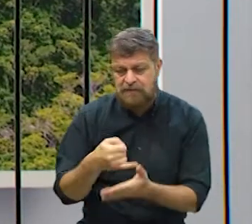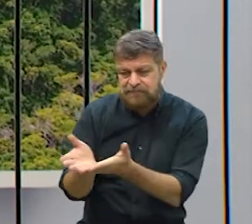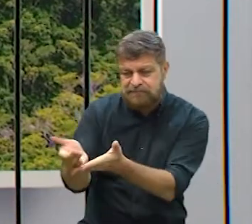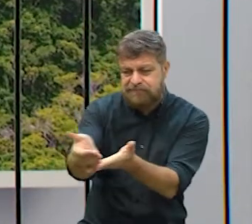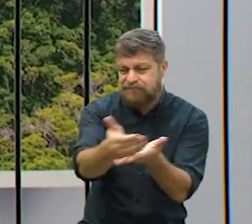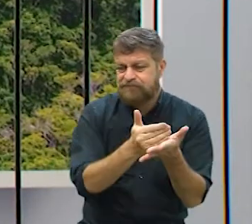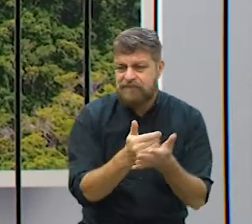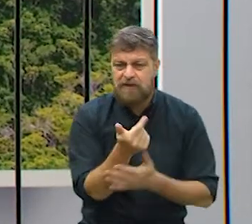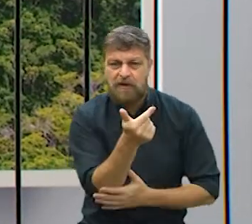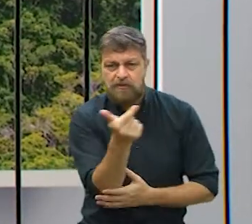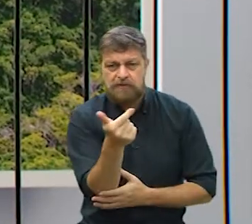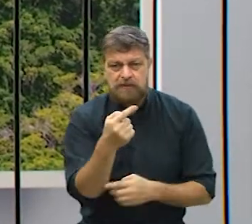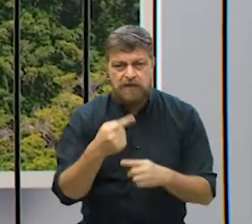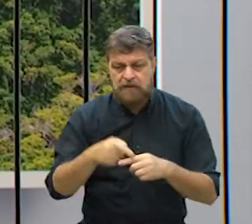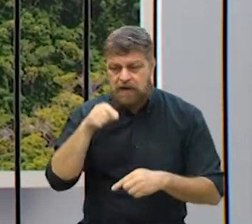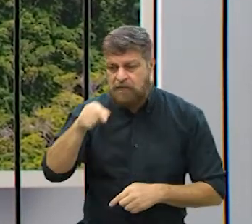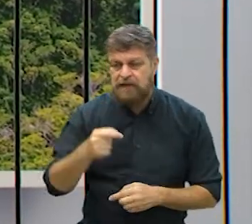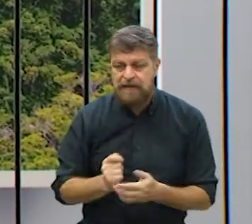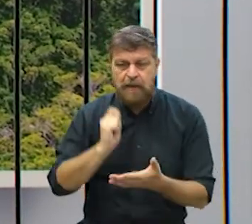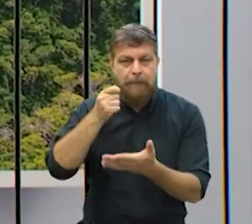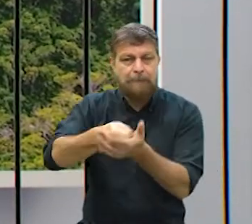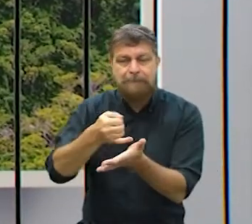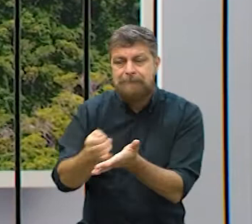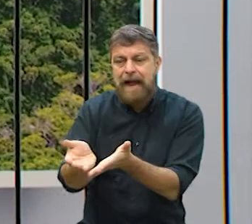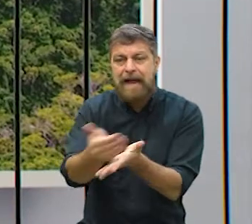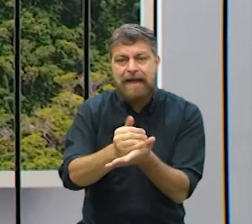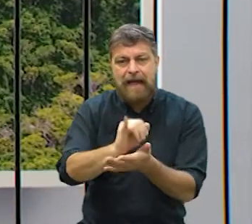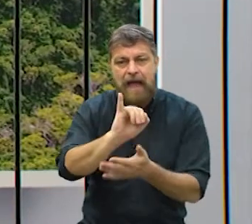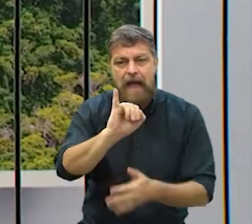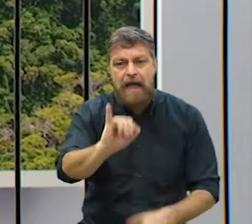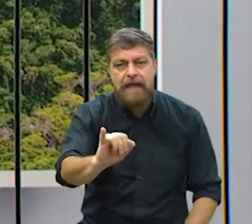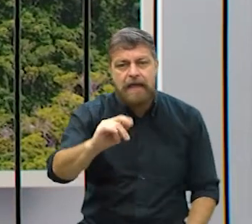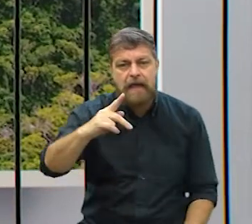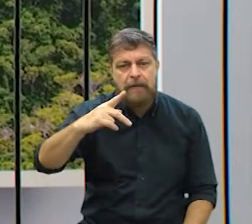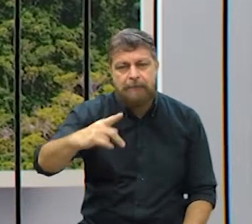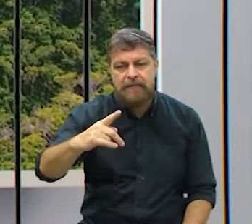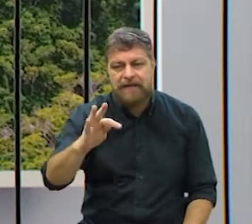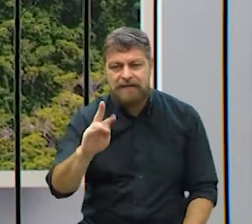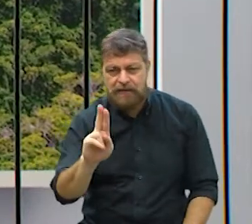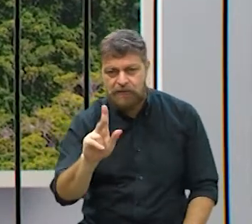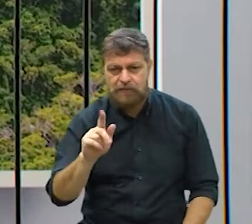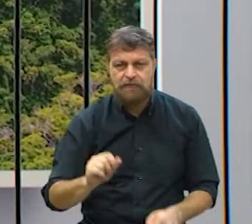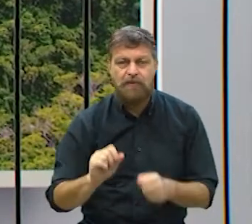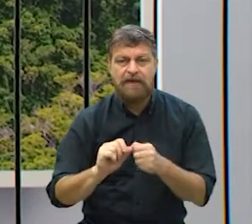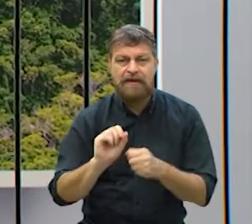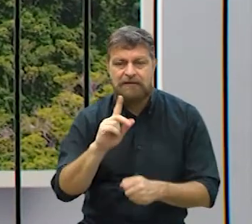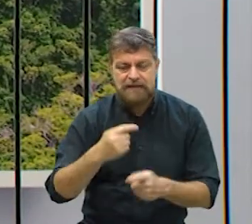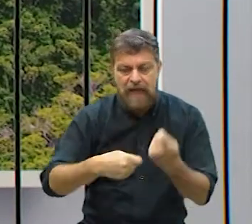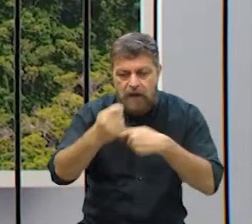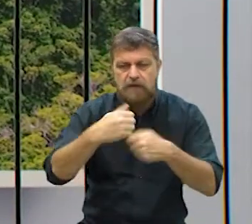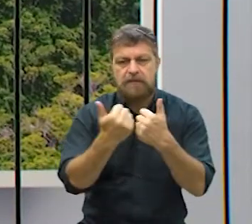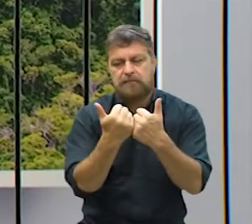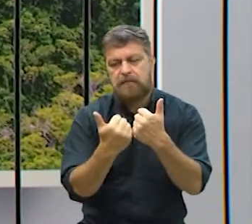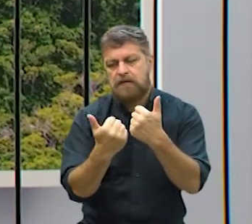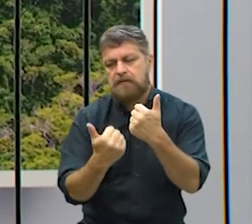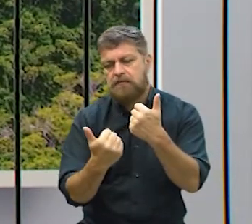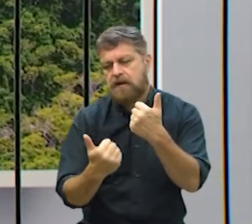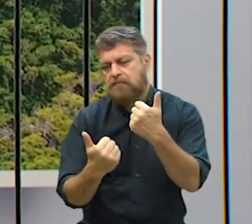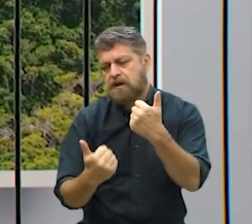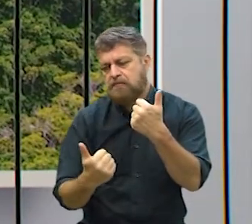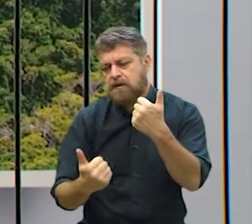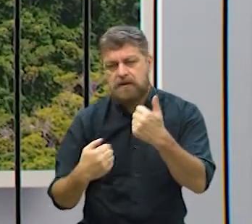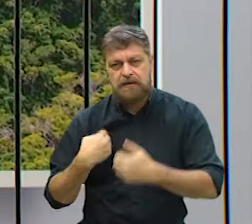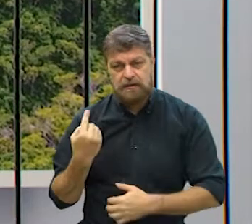tinha receita. Por quê? São irregulares, não tem receita, não tem IPTU. Então, a roda andando para trás. E